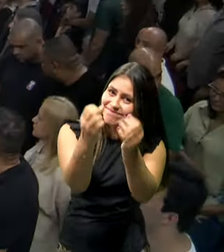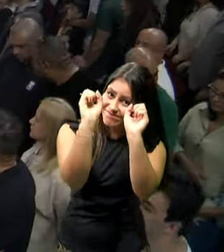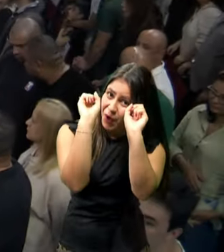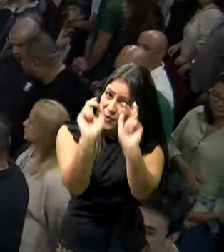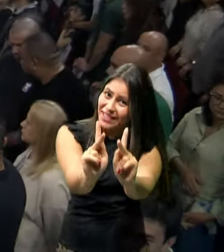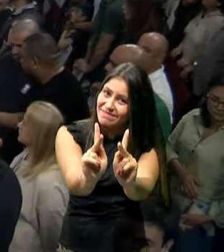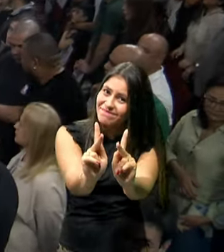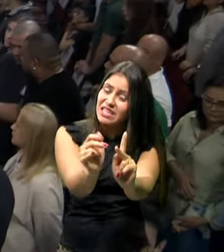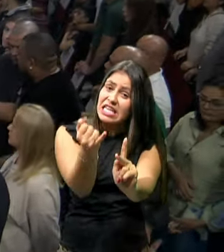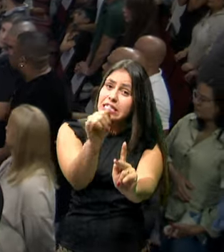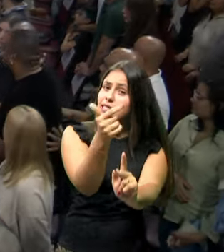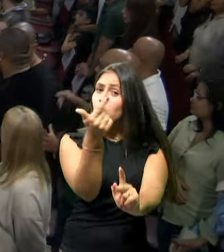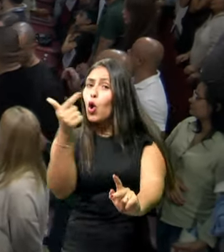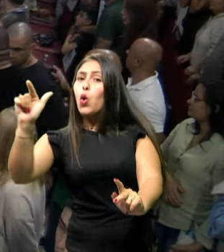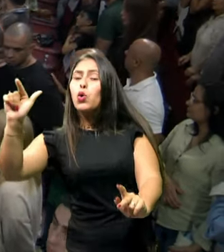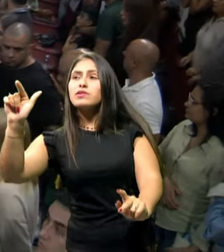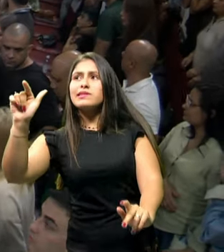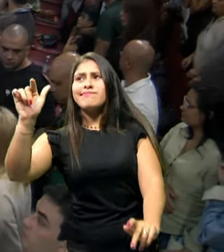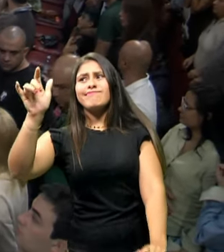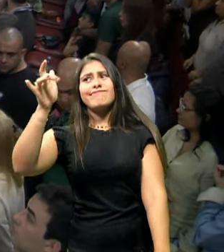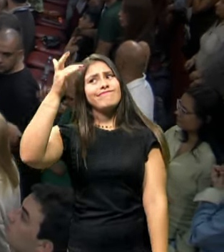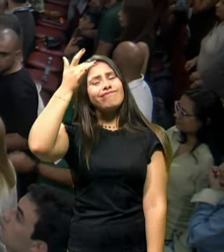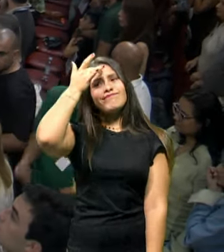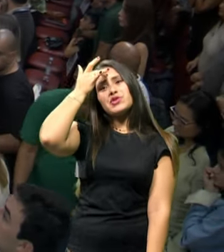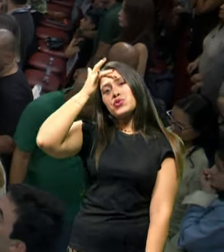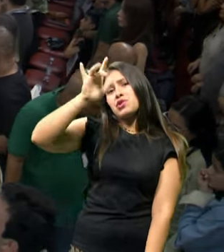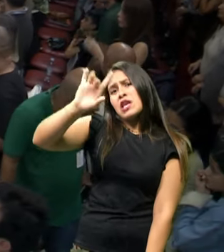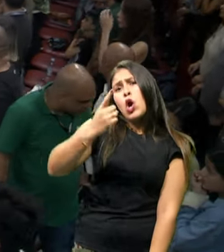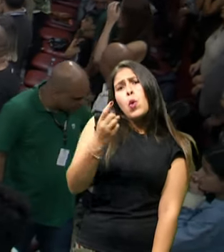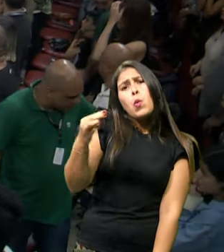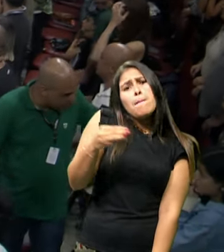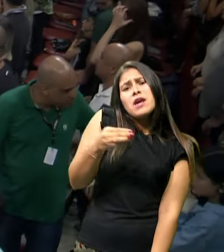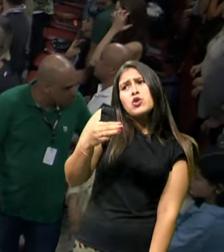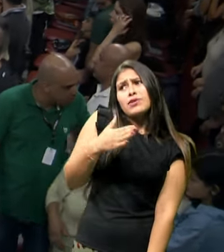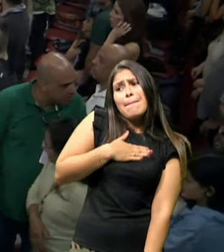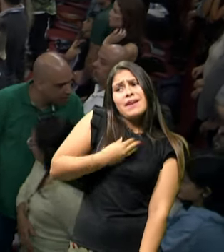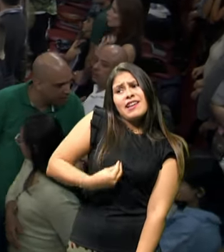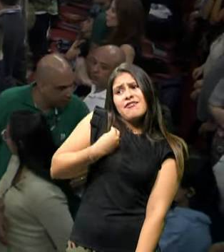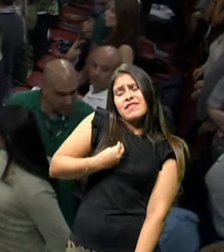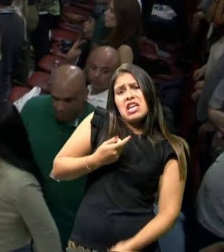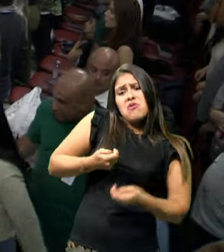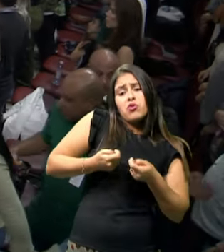Se Ele vai te dar outra, meu filho, eu não controlo nenhum minuto da minha vida, vou controlar a sua.